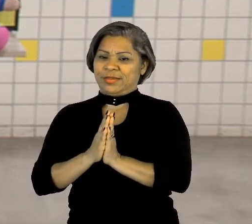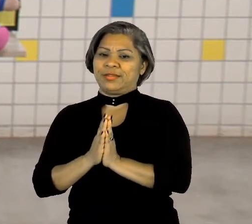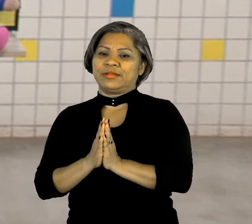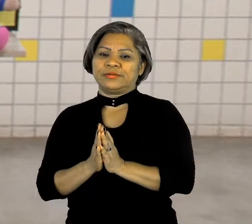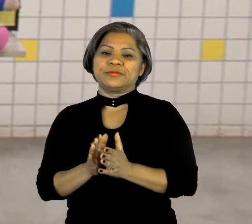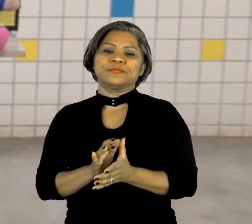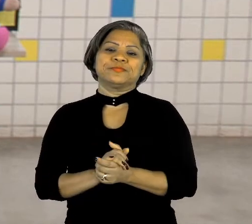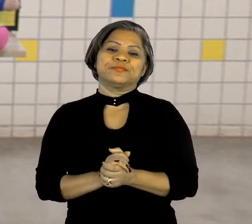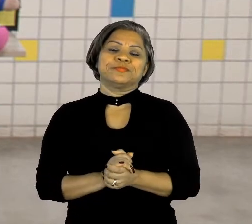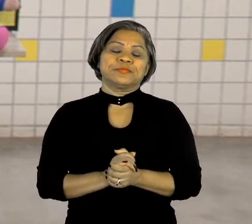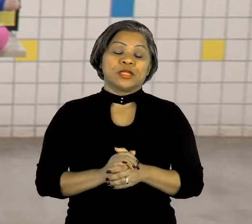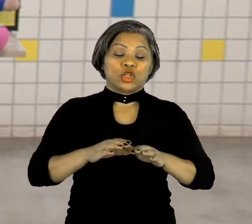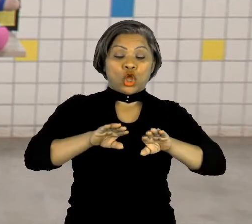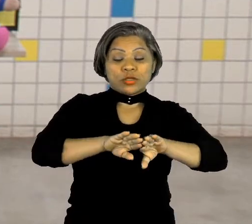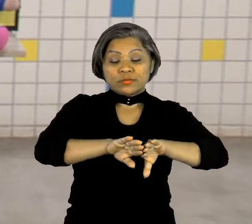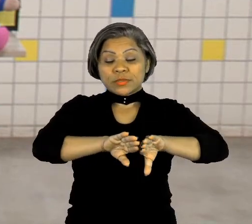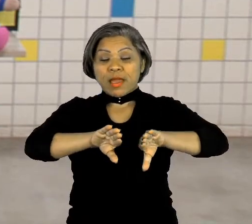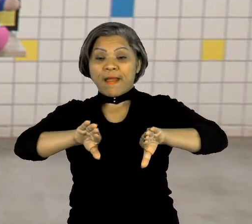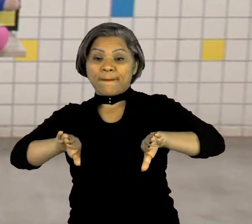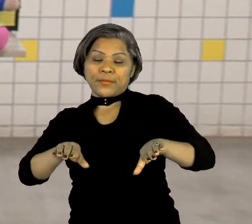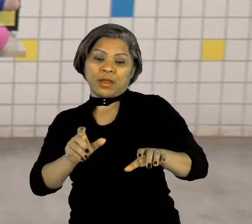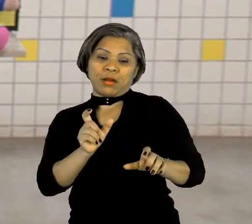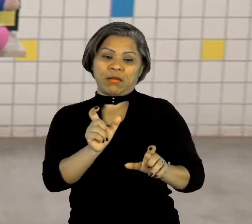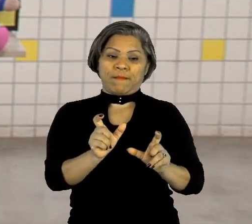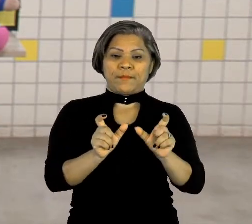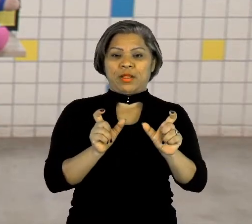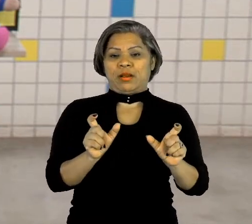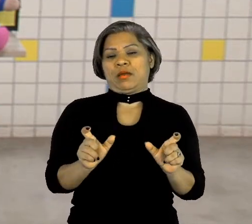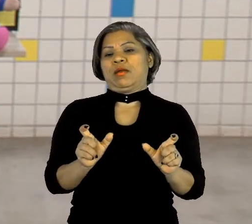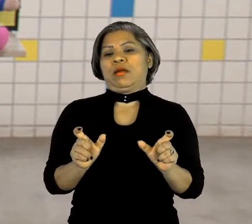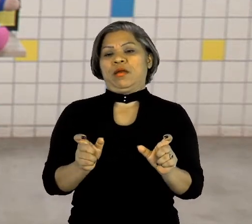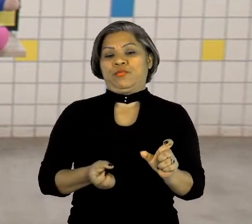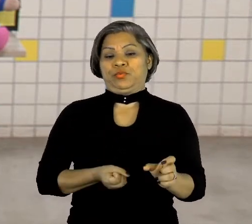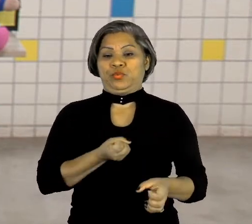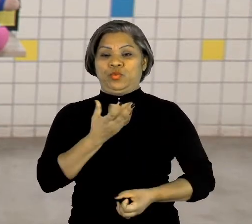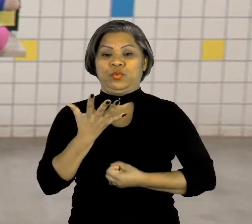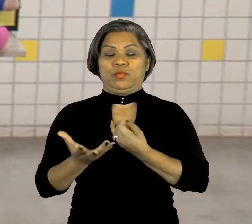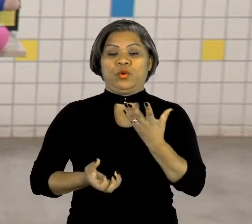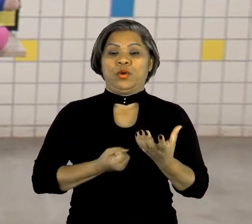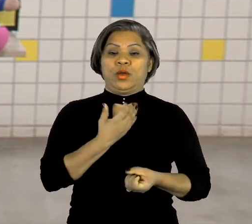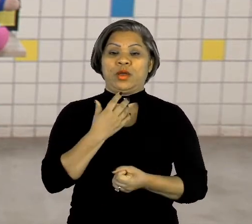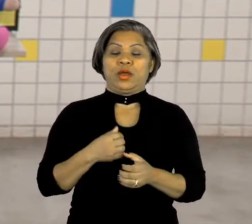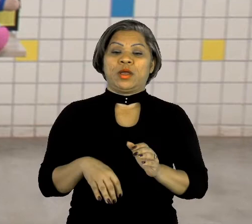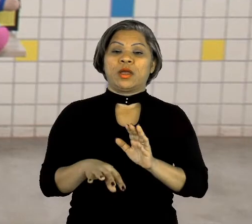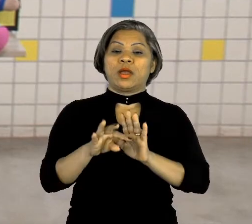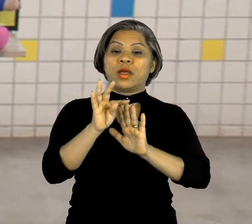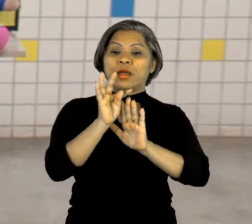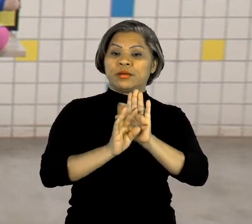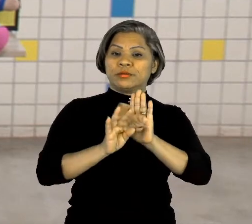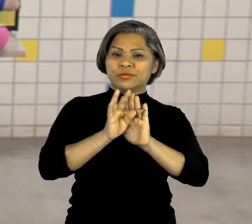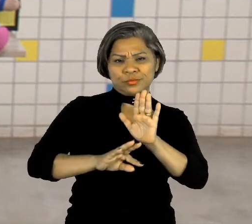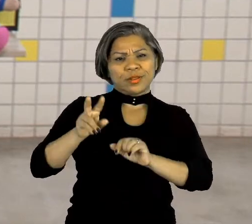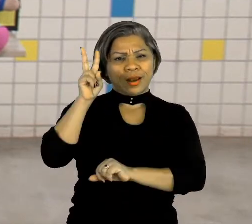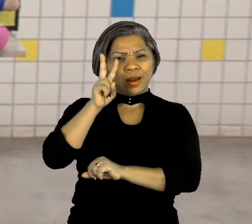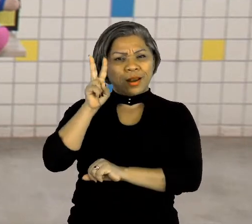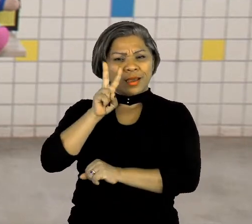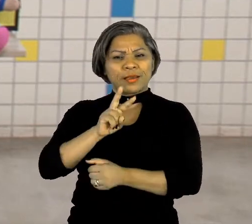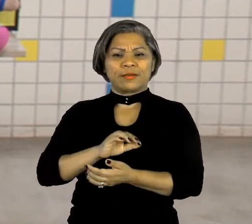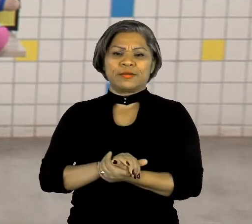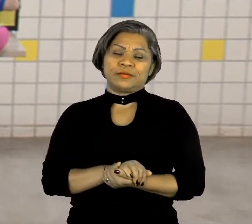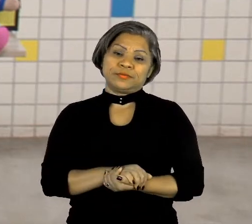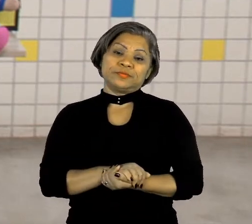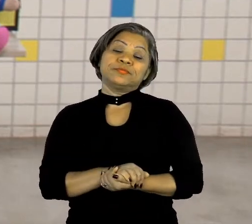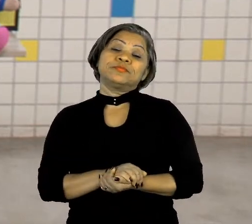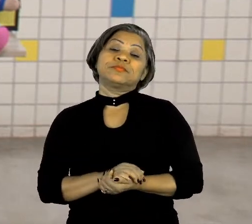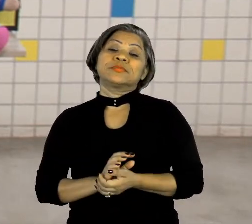separamos algumas palavras dos poemas, dos textos que nós trabalhamos nesse último bloco. Ainda lembra quais foram? A Bailarina, de